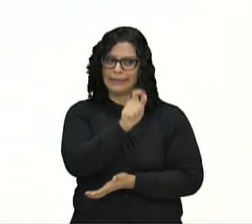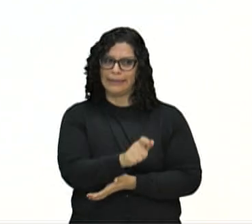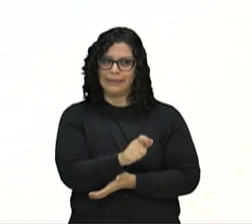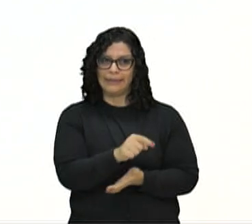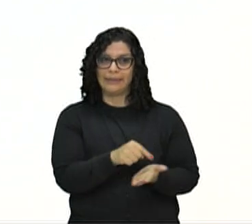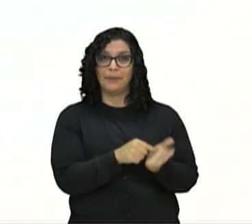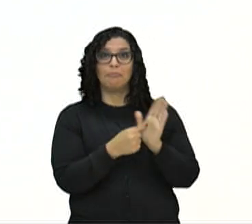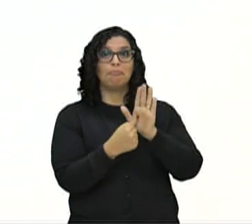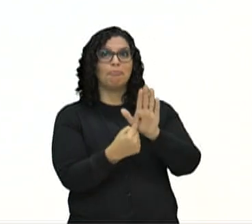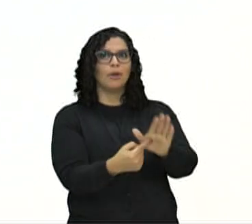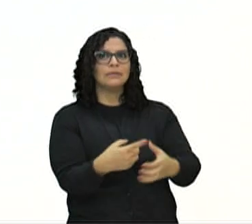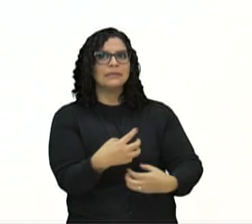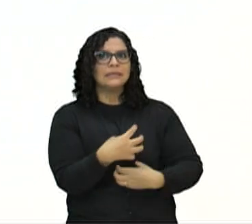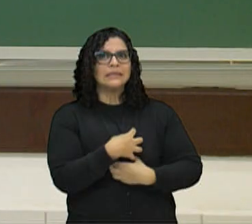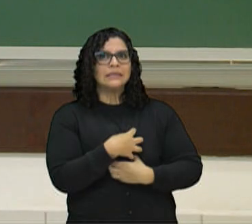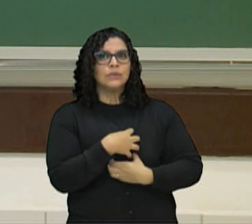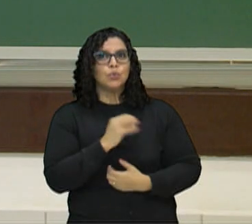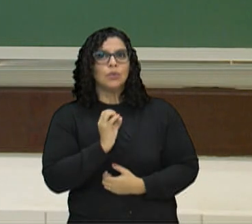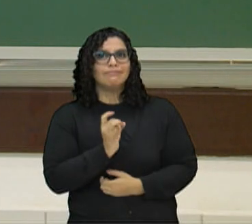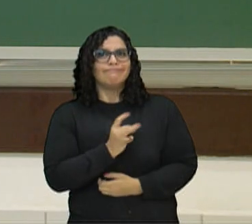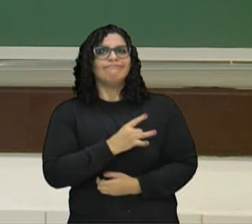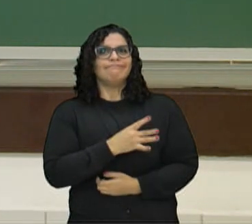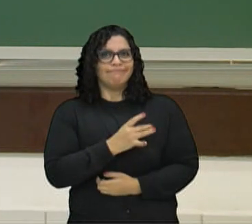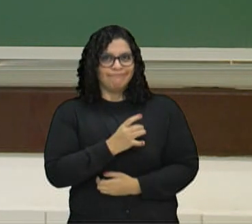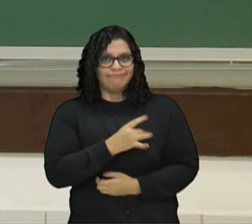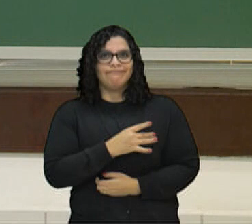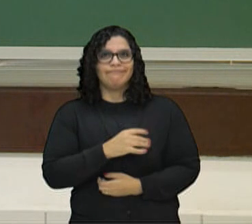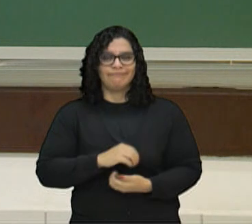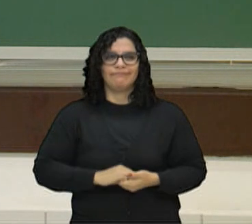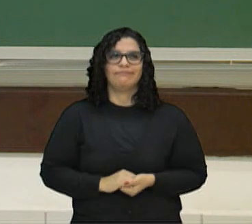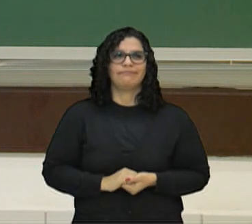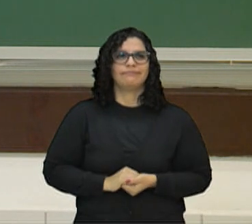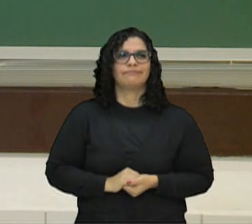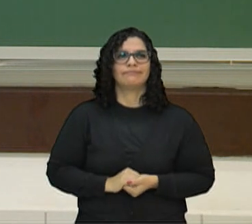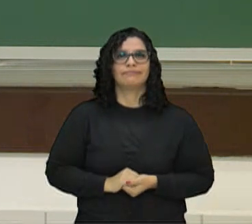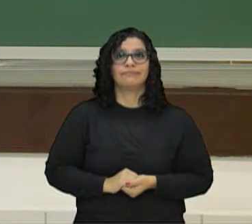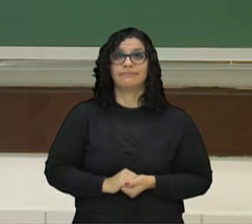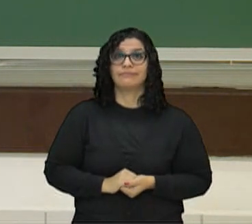demonstra um sentimento de medo.